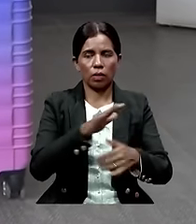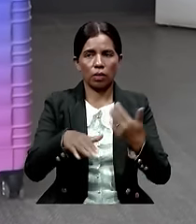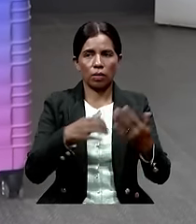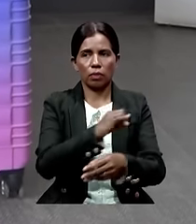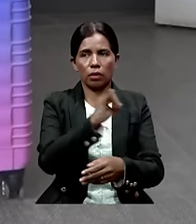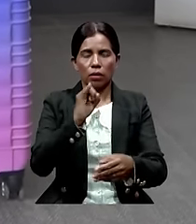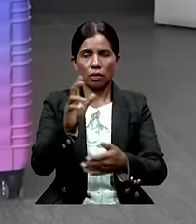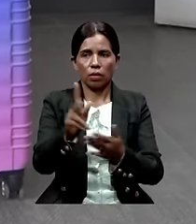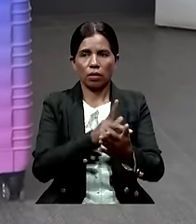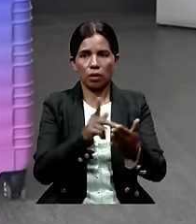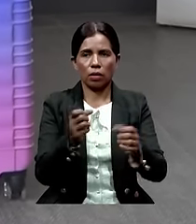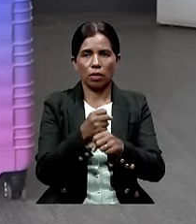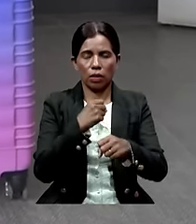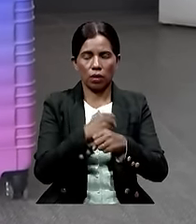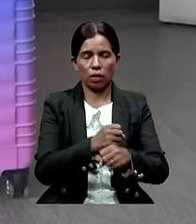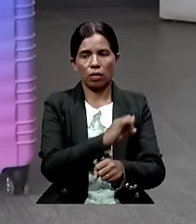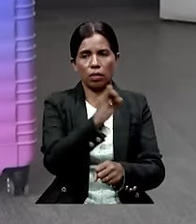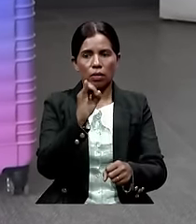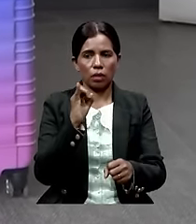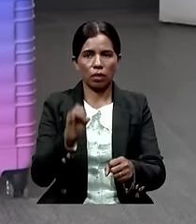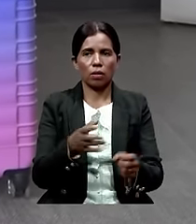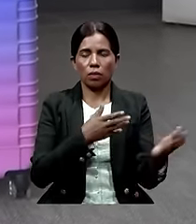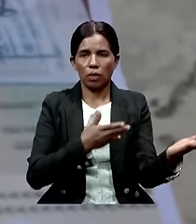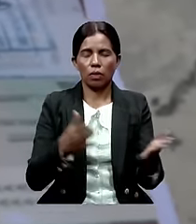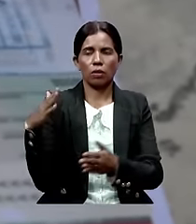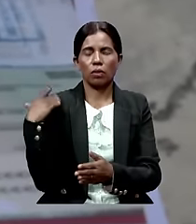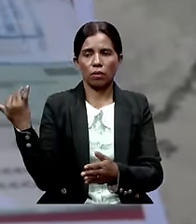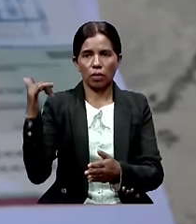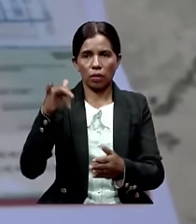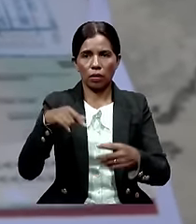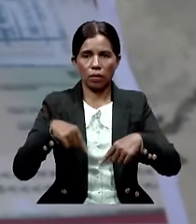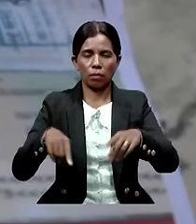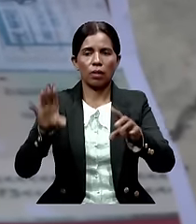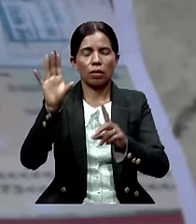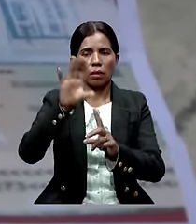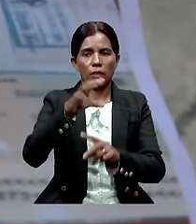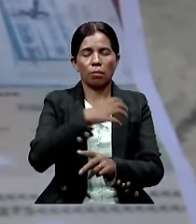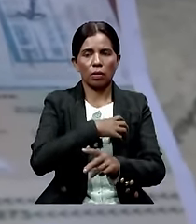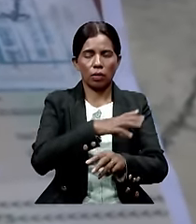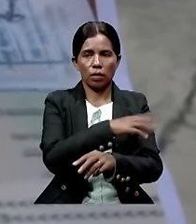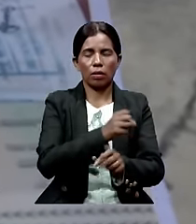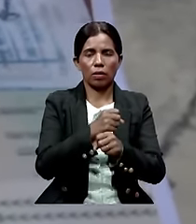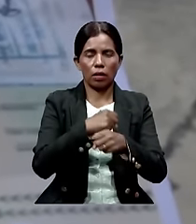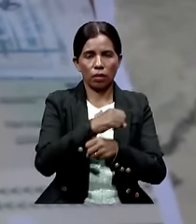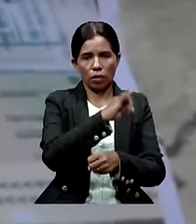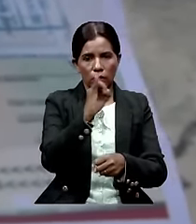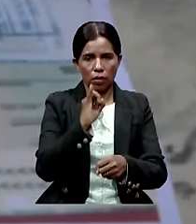Investigação Criminal, aloqueiras intervenção, rodi lori jovem hirakne, Bacomando Geral Penetele, rodi halo